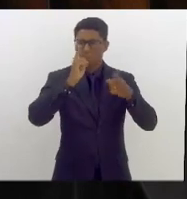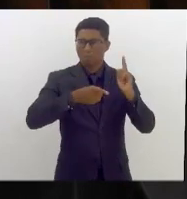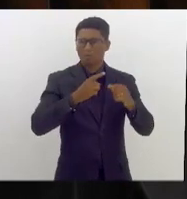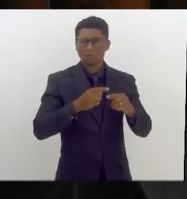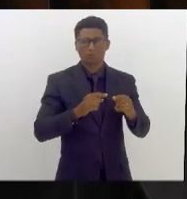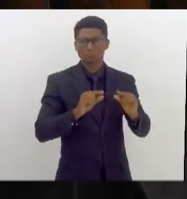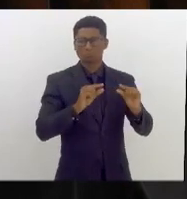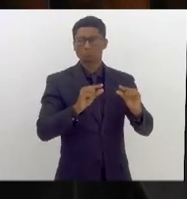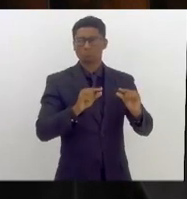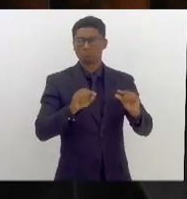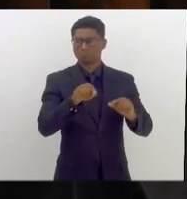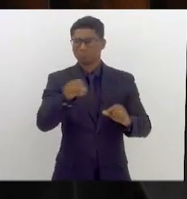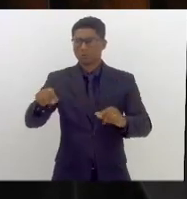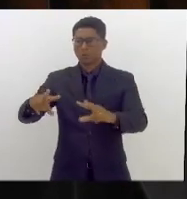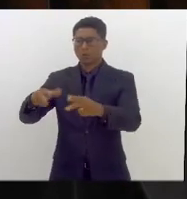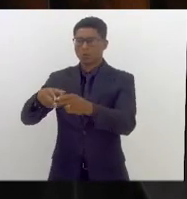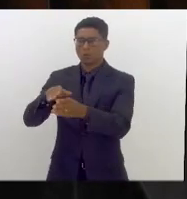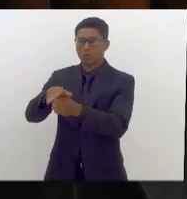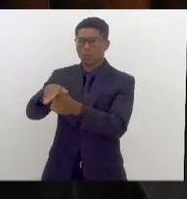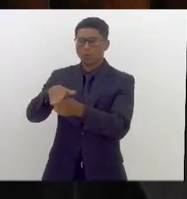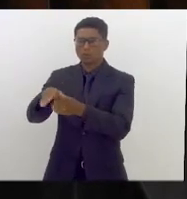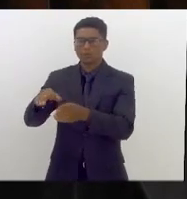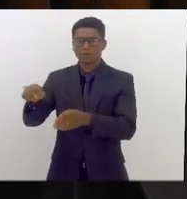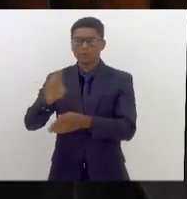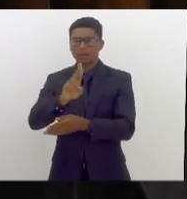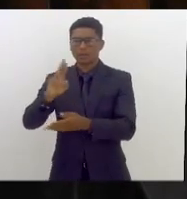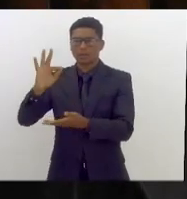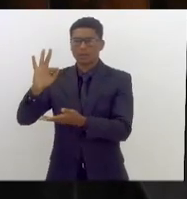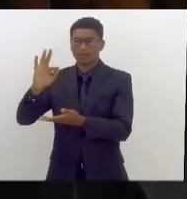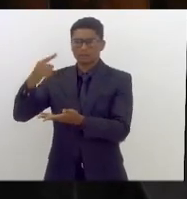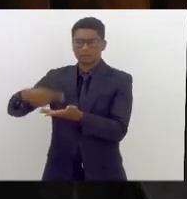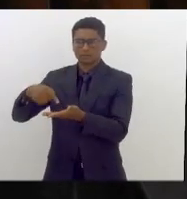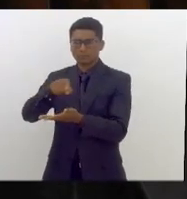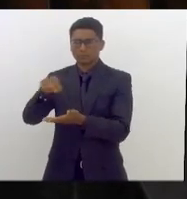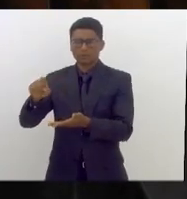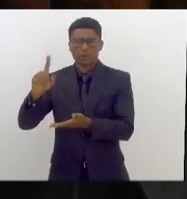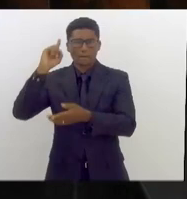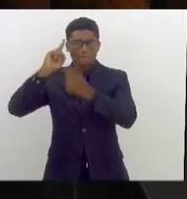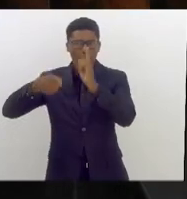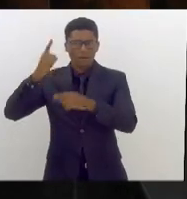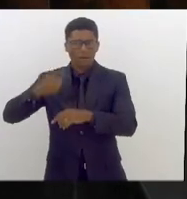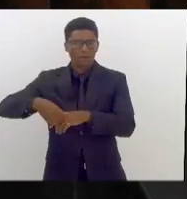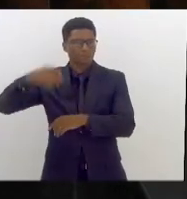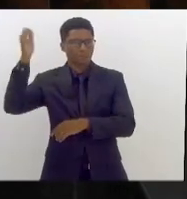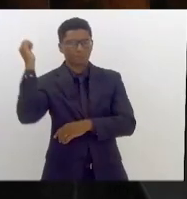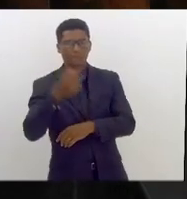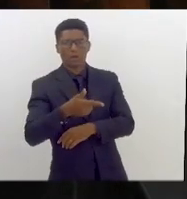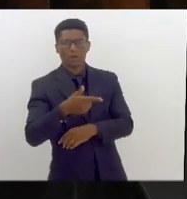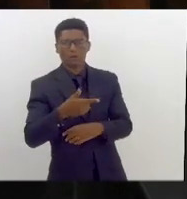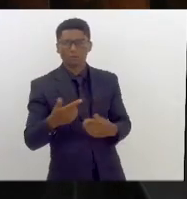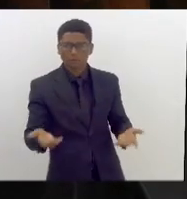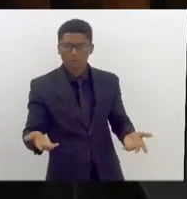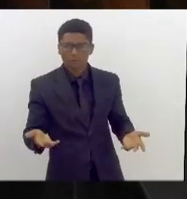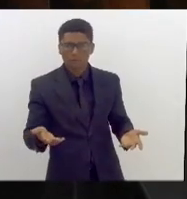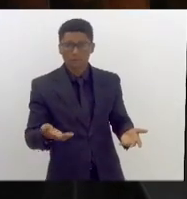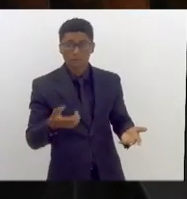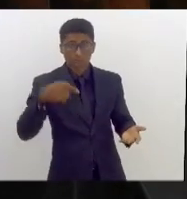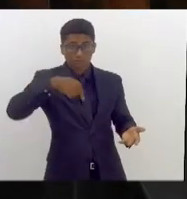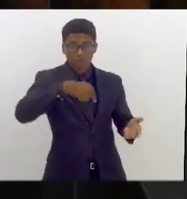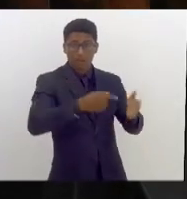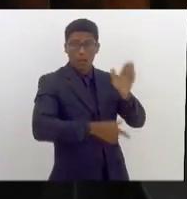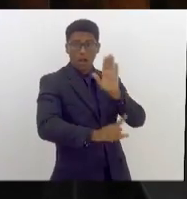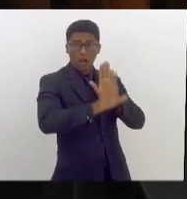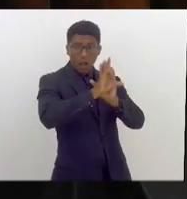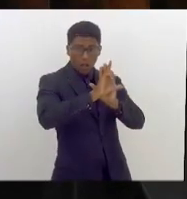Fiscal. Reitores, o próprio governador e leis votadas na Assembleia entram em vigor ou não,